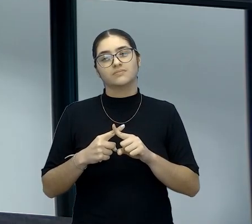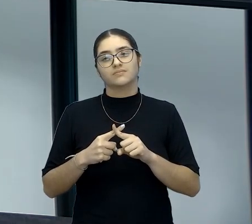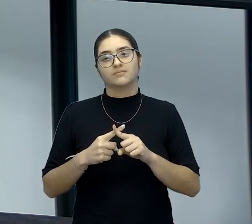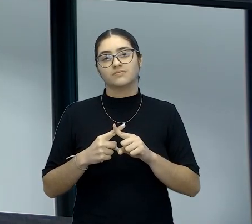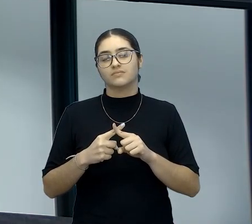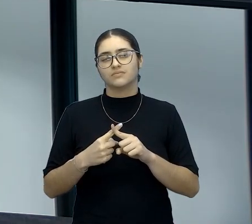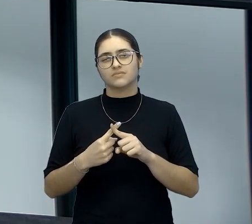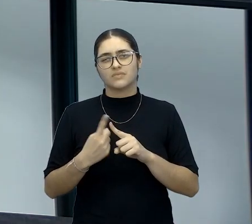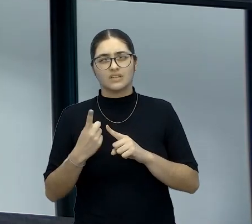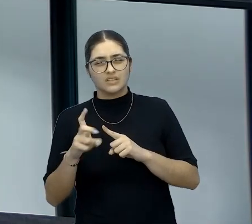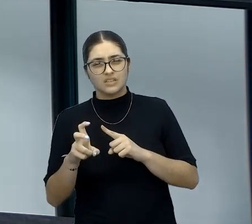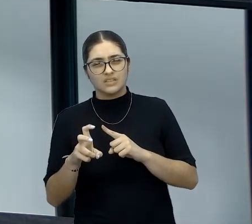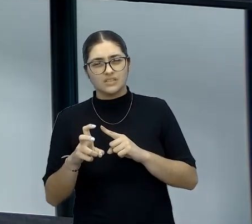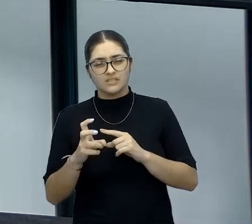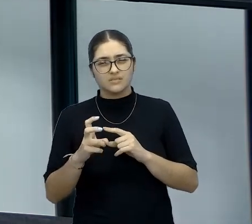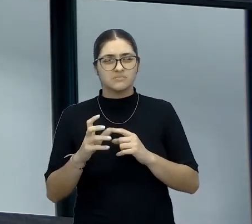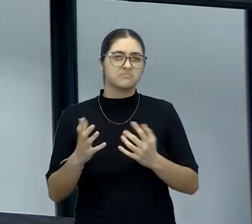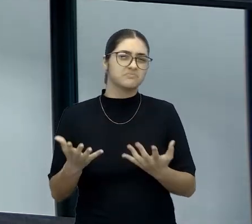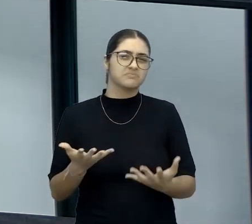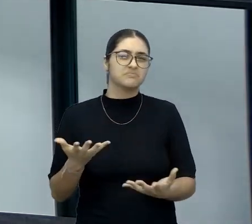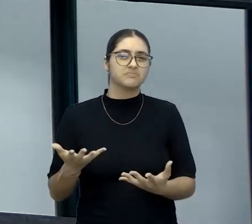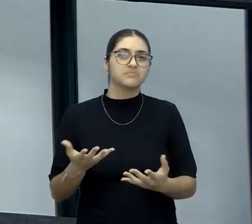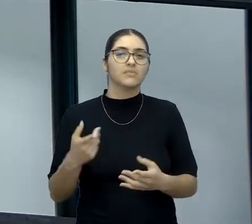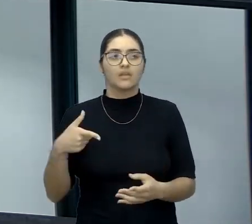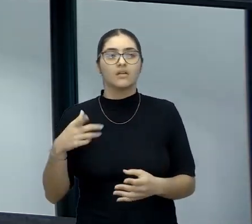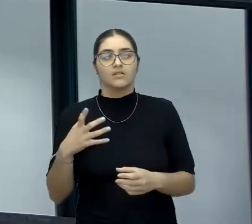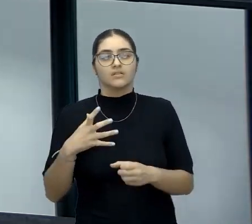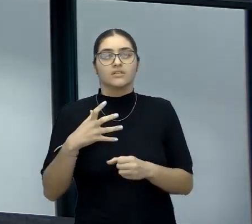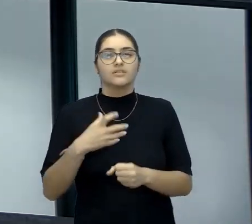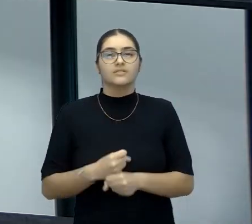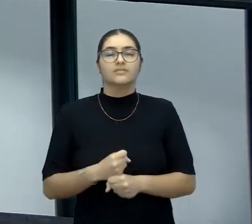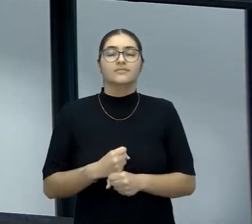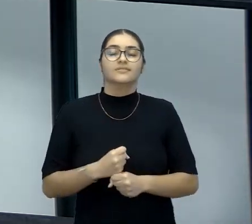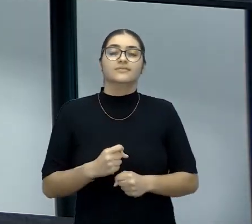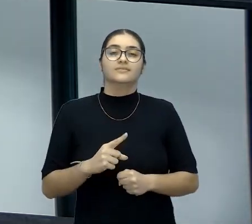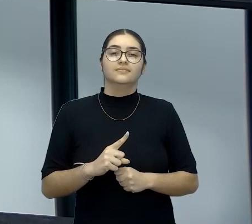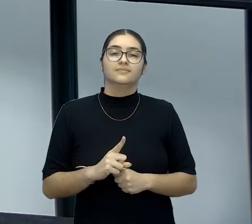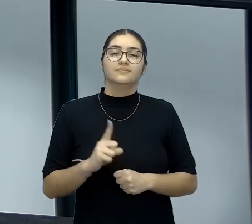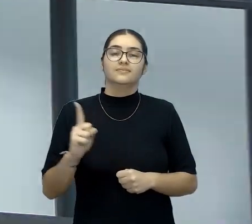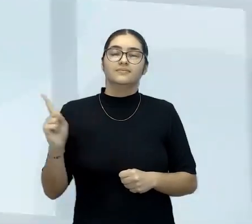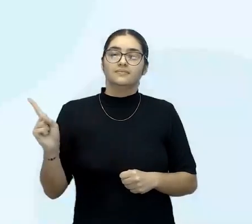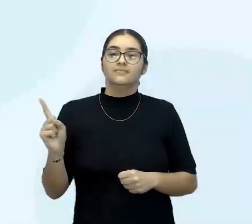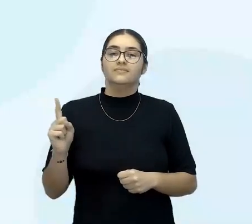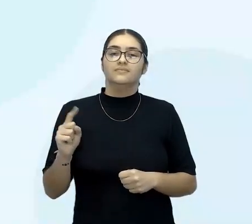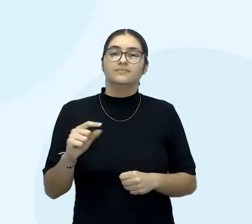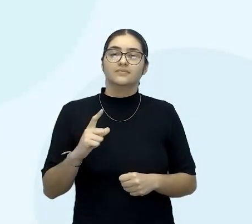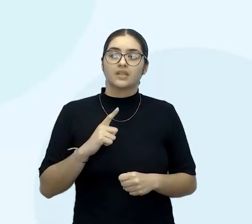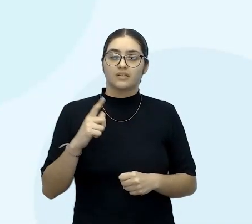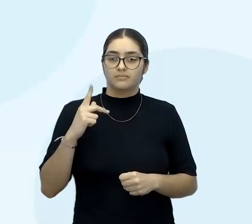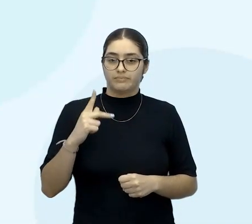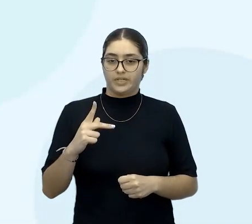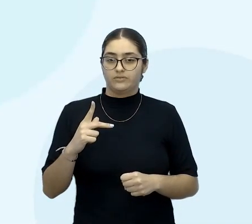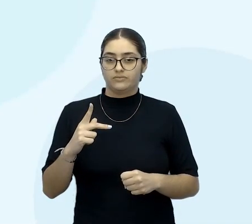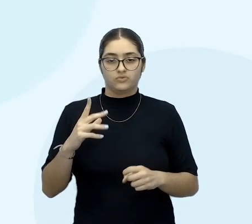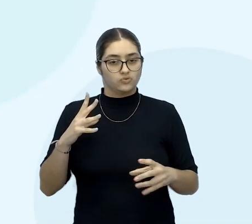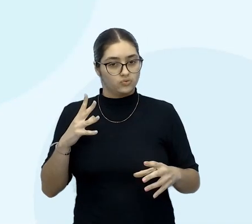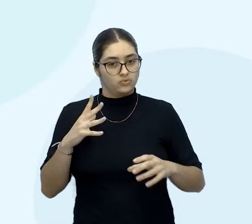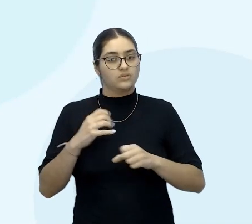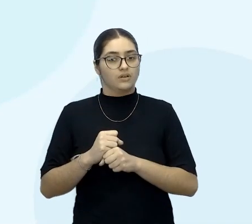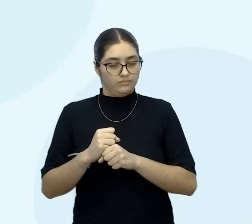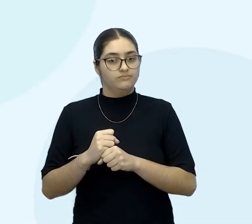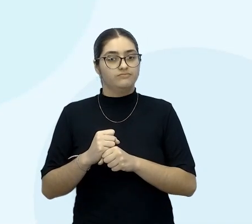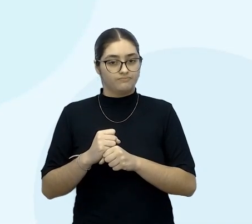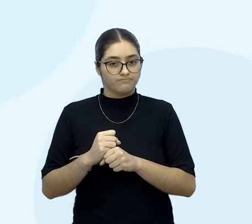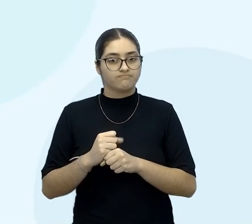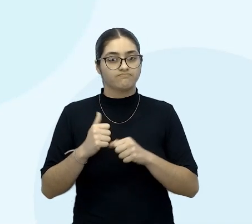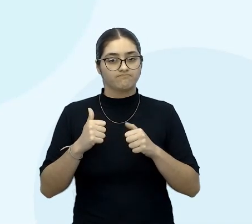vezes 15, eu acho que eu falei 15, e aí põe lá na potência total, né? Só que